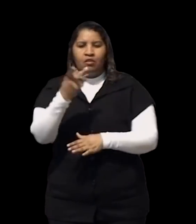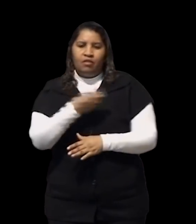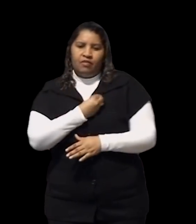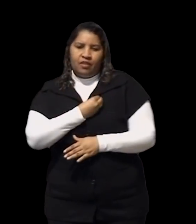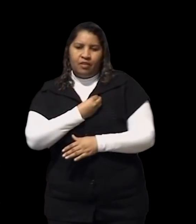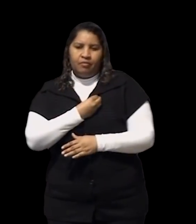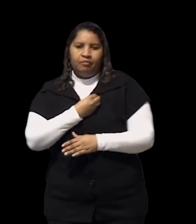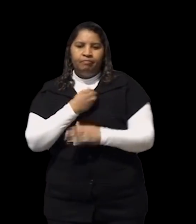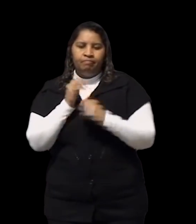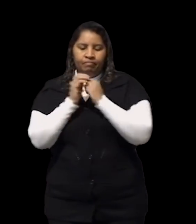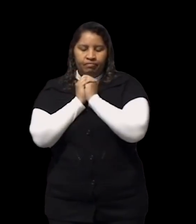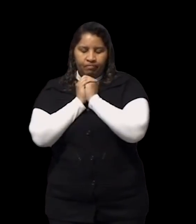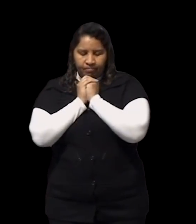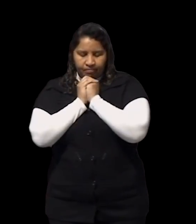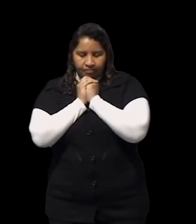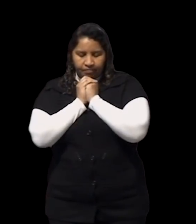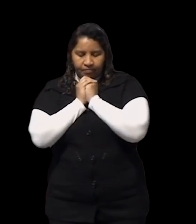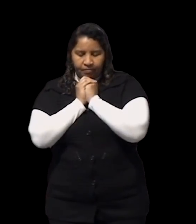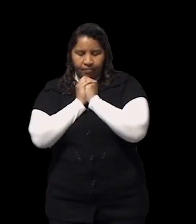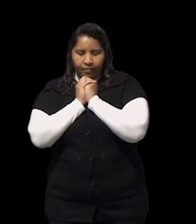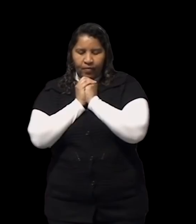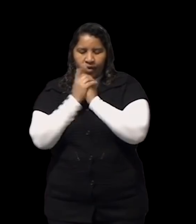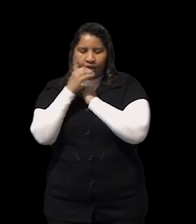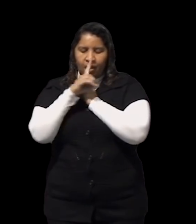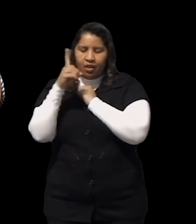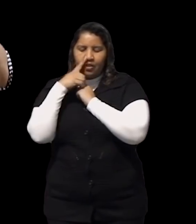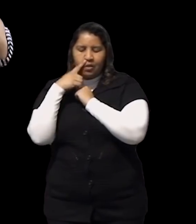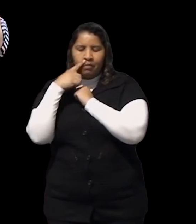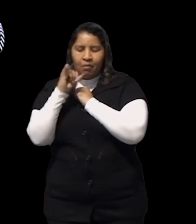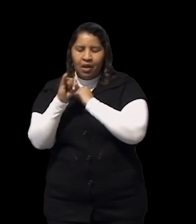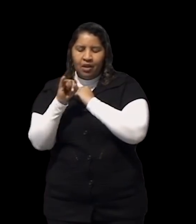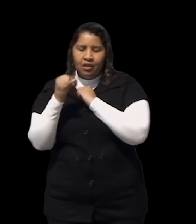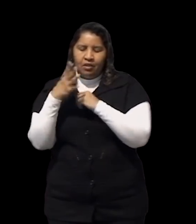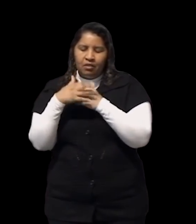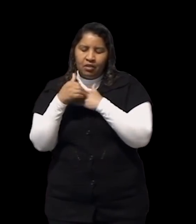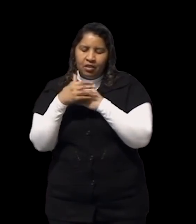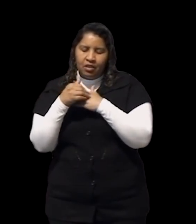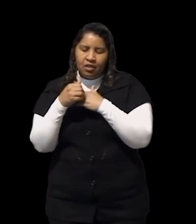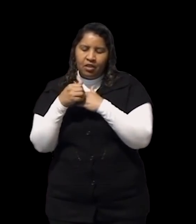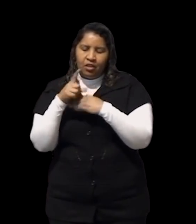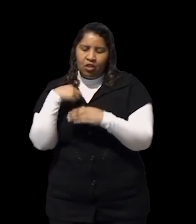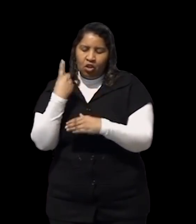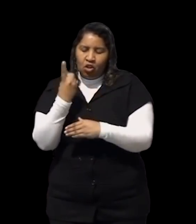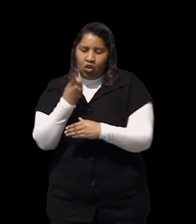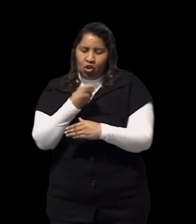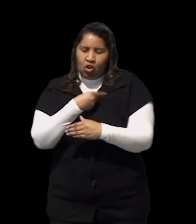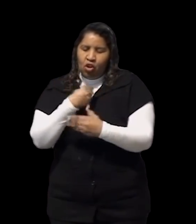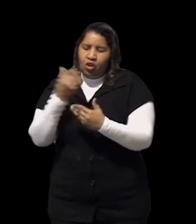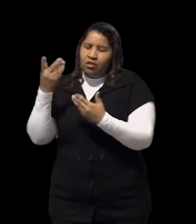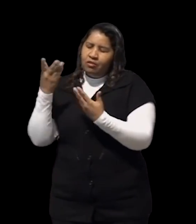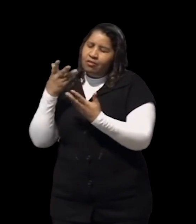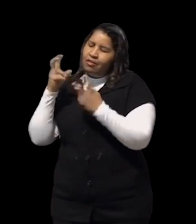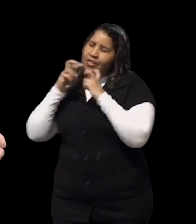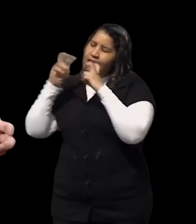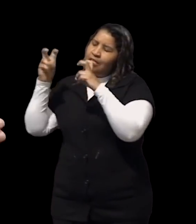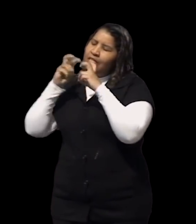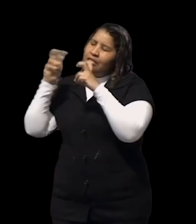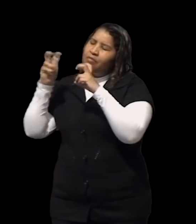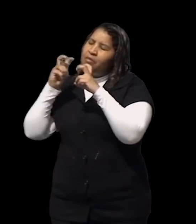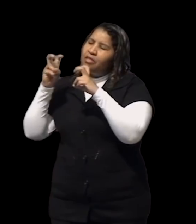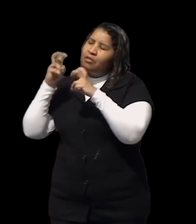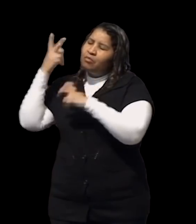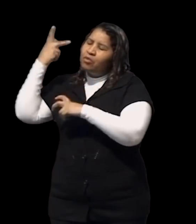aqui invocamos o teu nome que é santo sobre a vida do teu povo e nos rendemos a